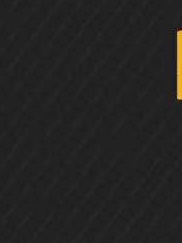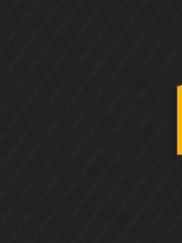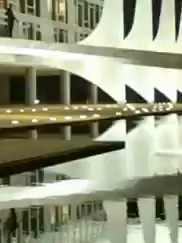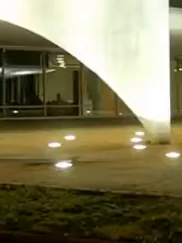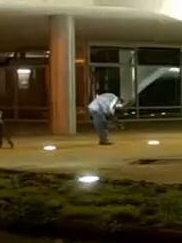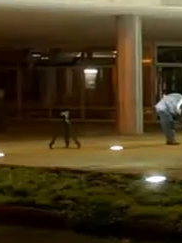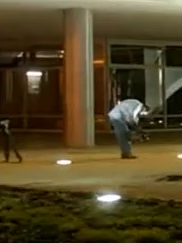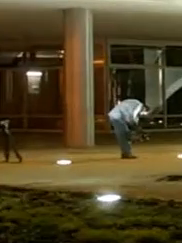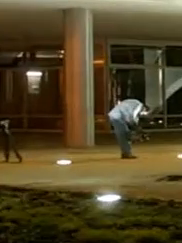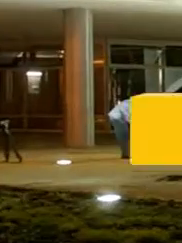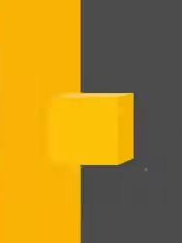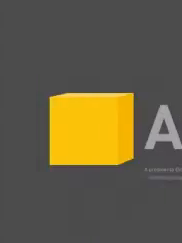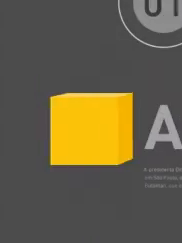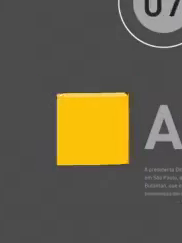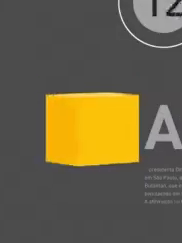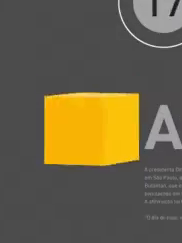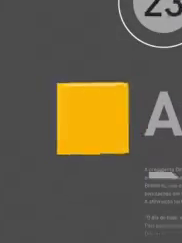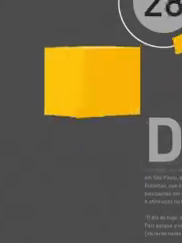ae